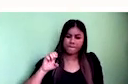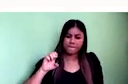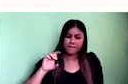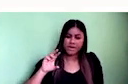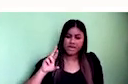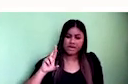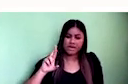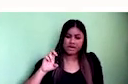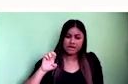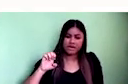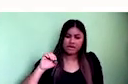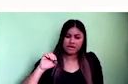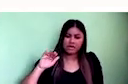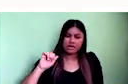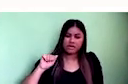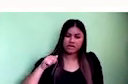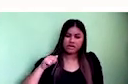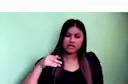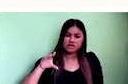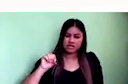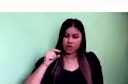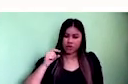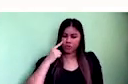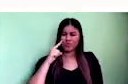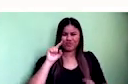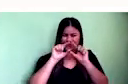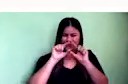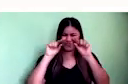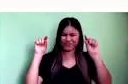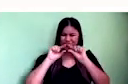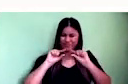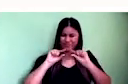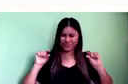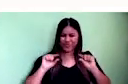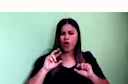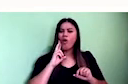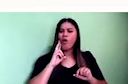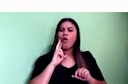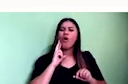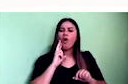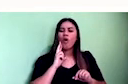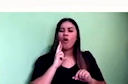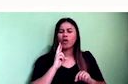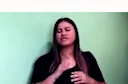vai fazer o seu chá. Então, se são folhas,